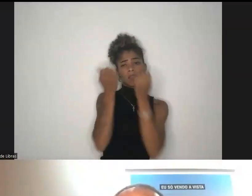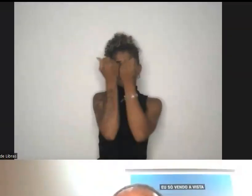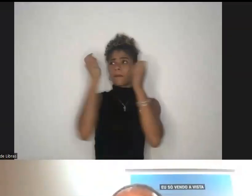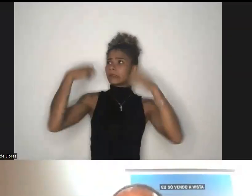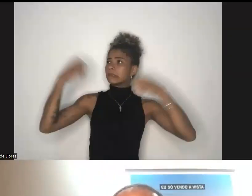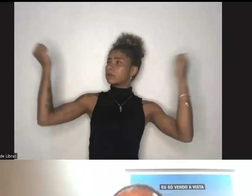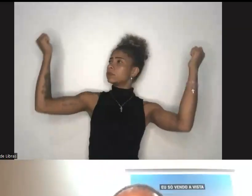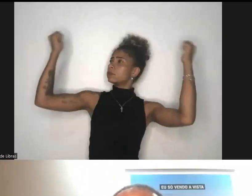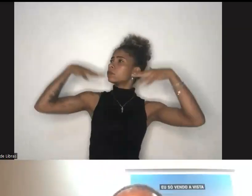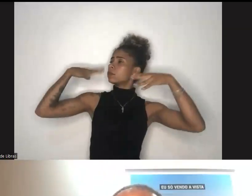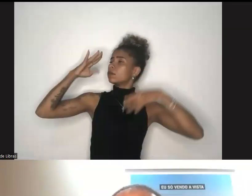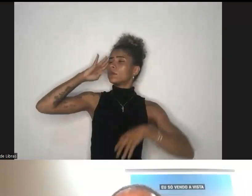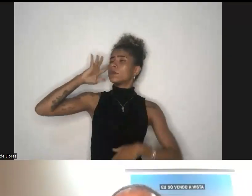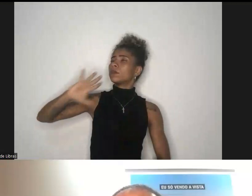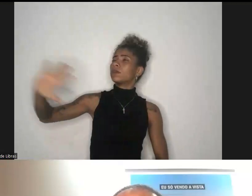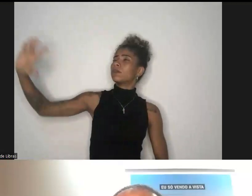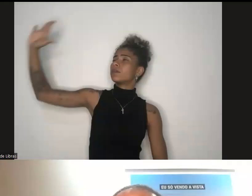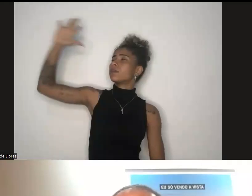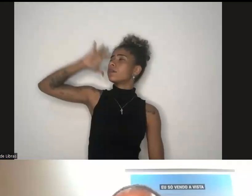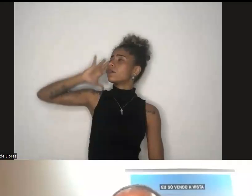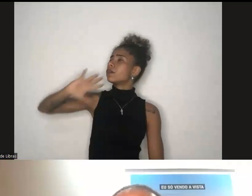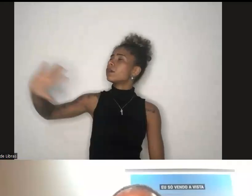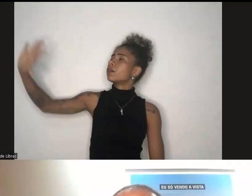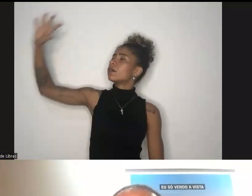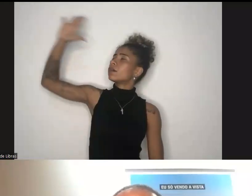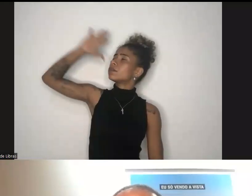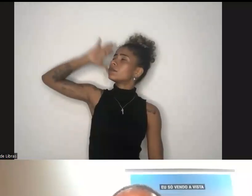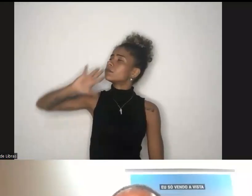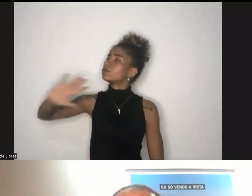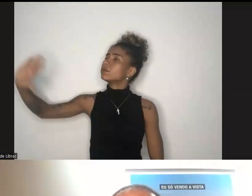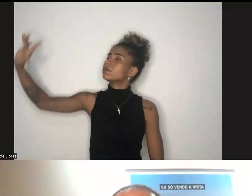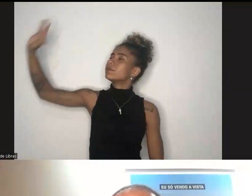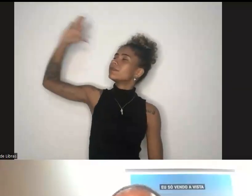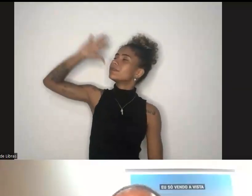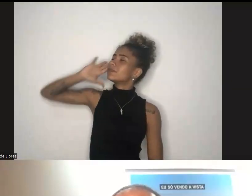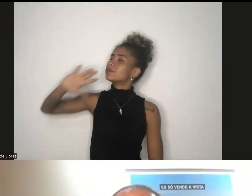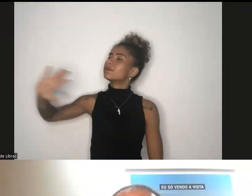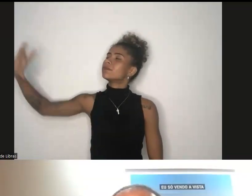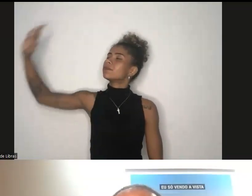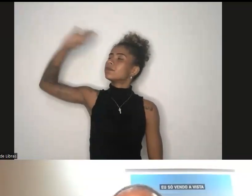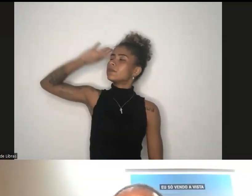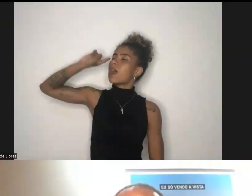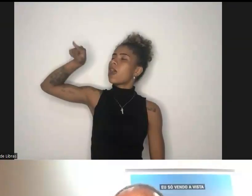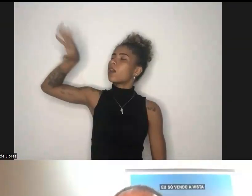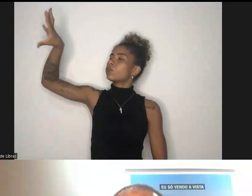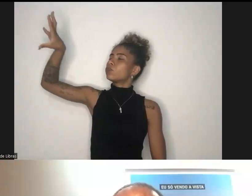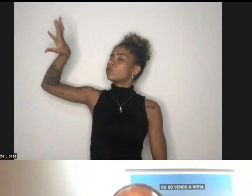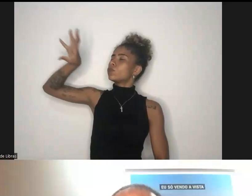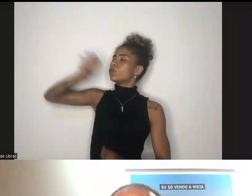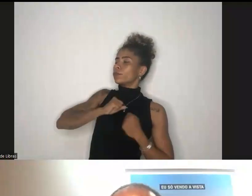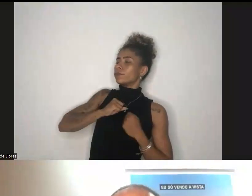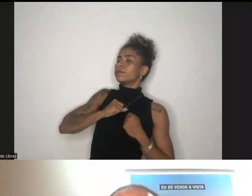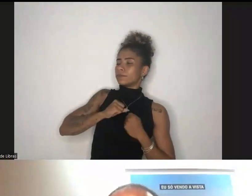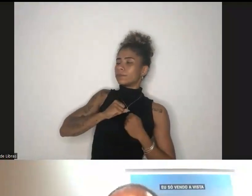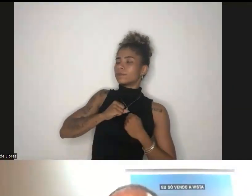essa Utopia eu diria que ela é vamos dizer um alimento Espiritual do homem